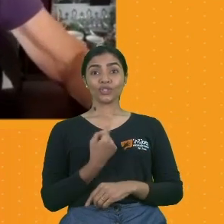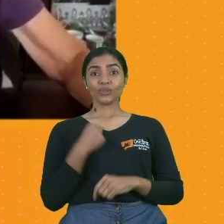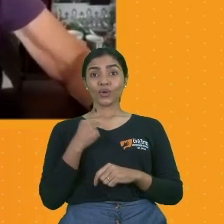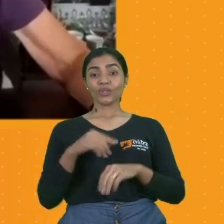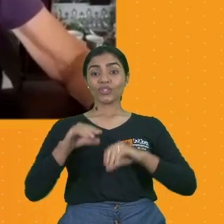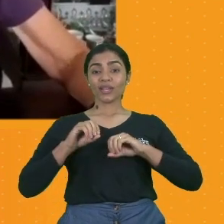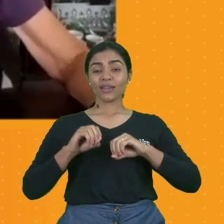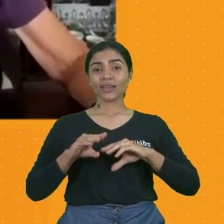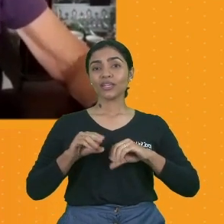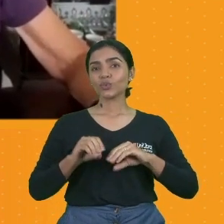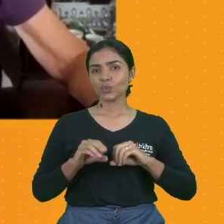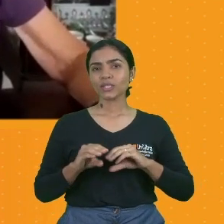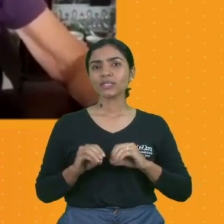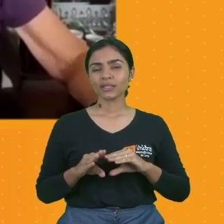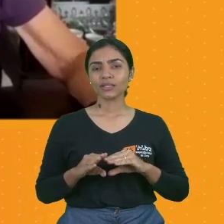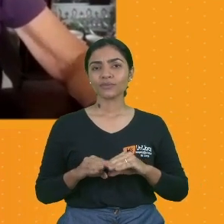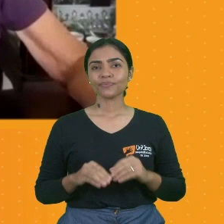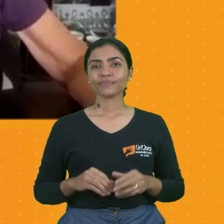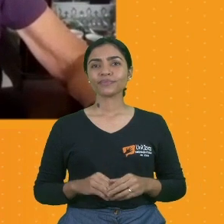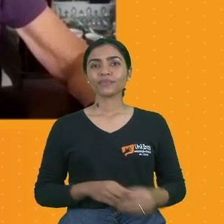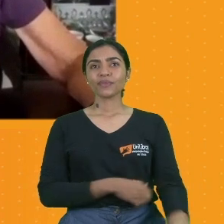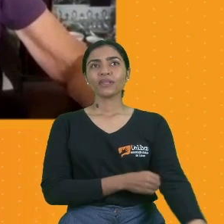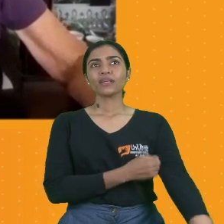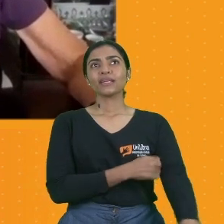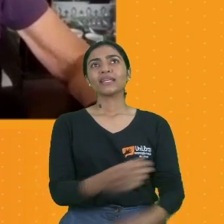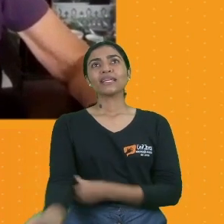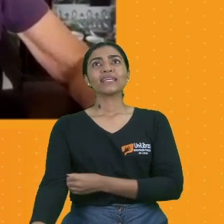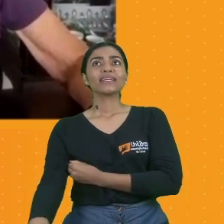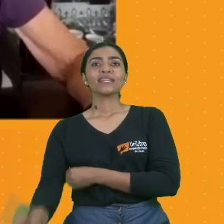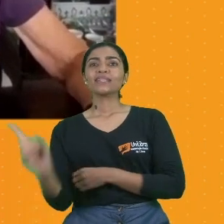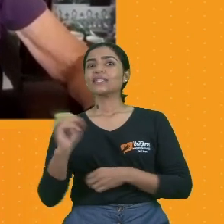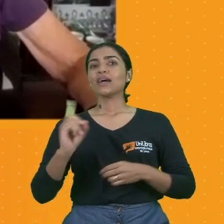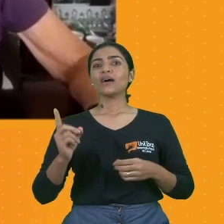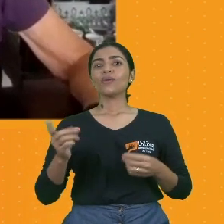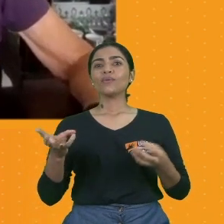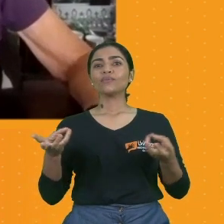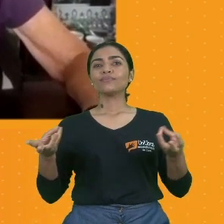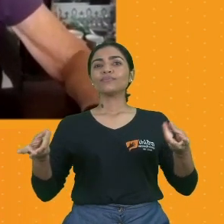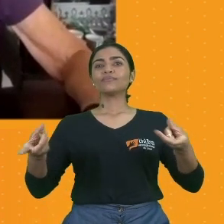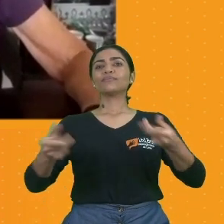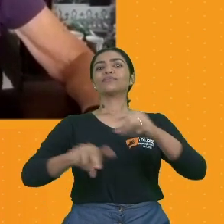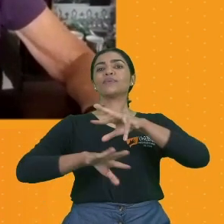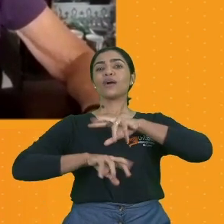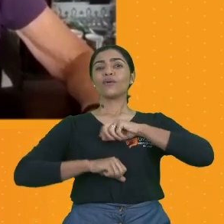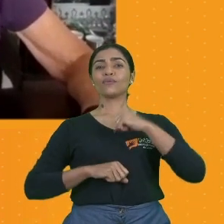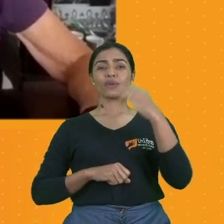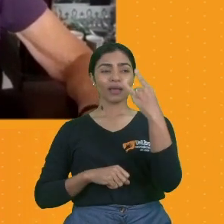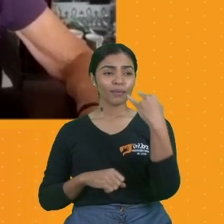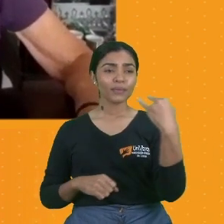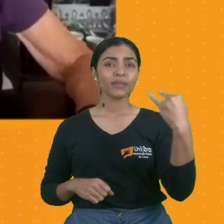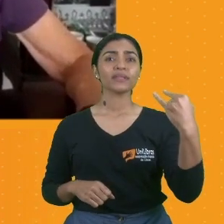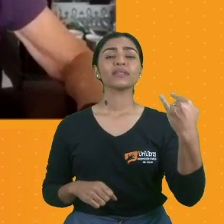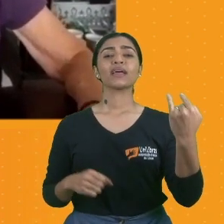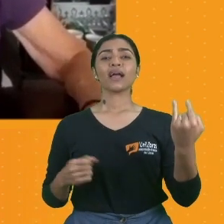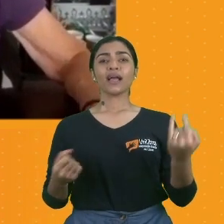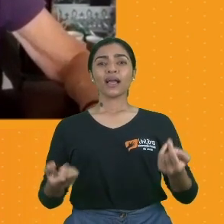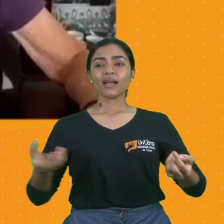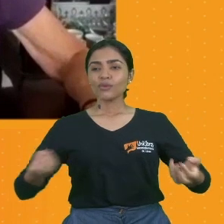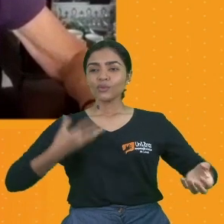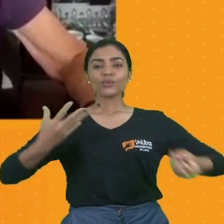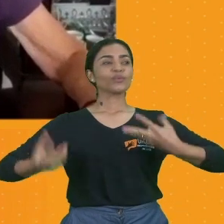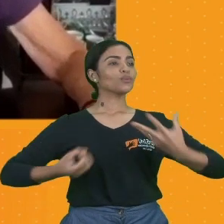haviam sido beneficiadas aproximadas atraídas e alimentadas